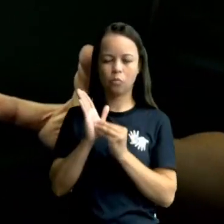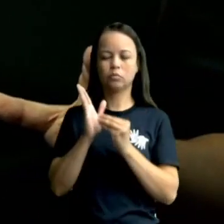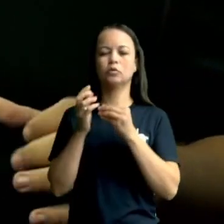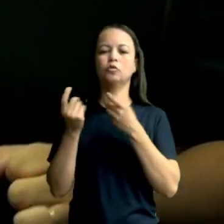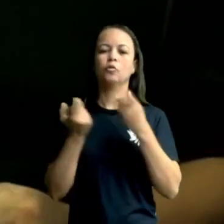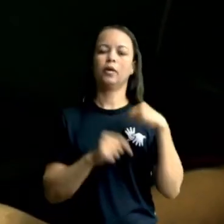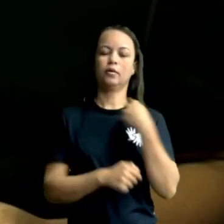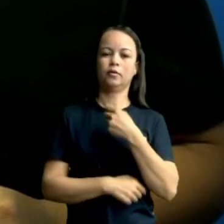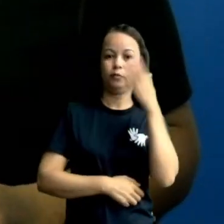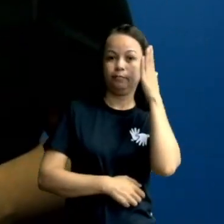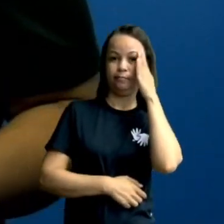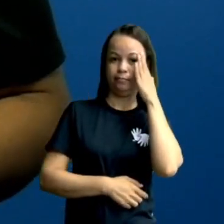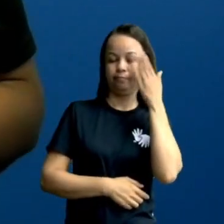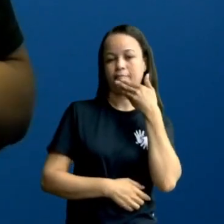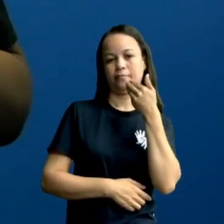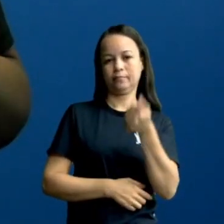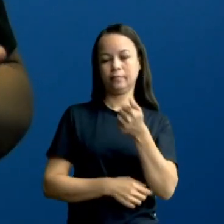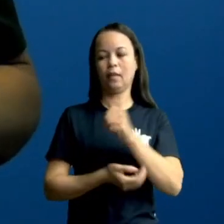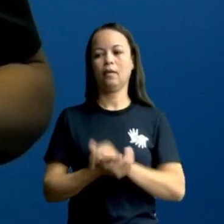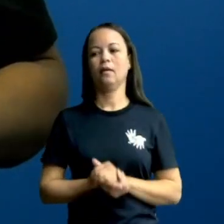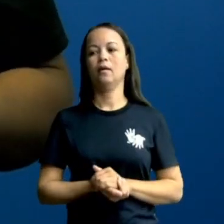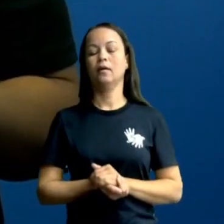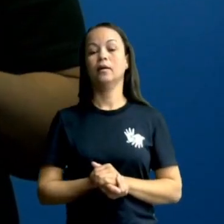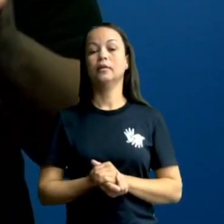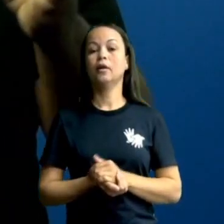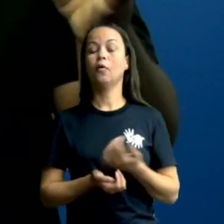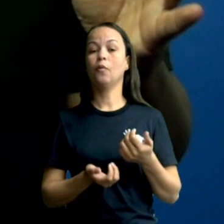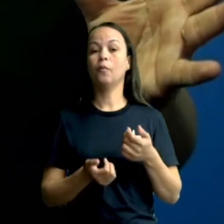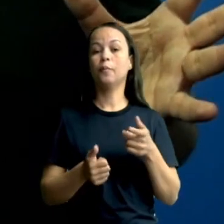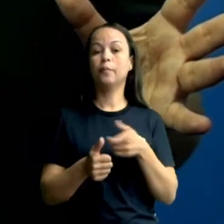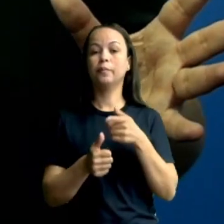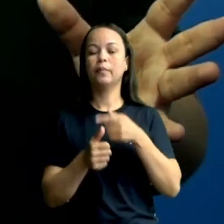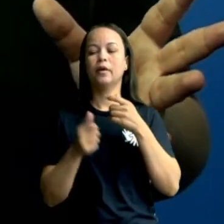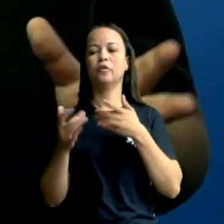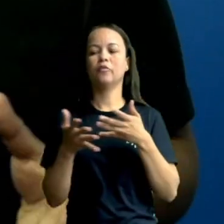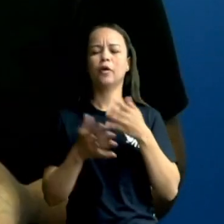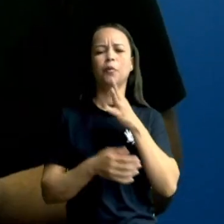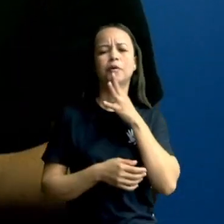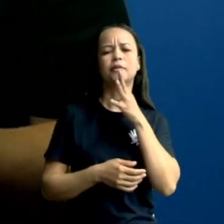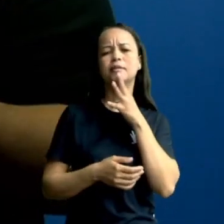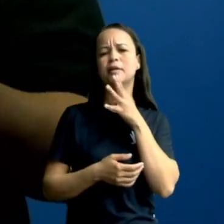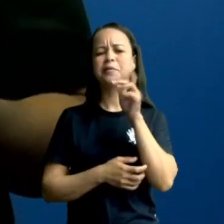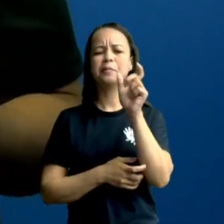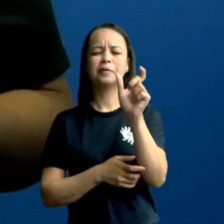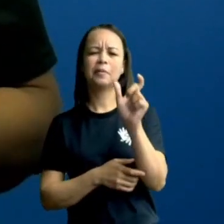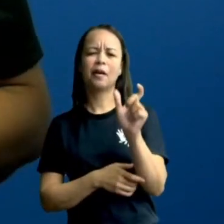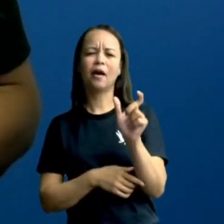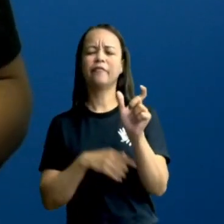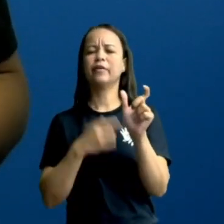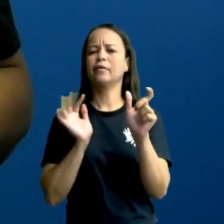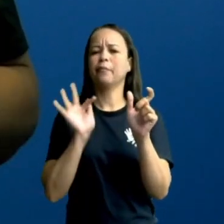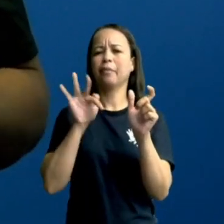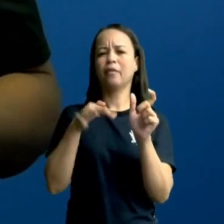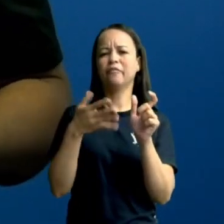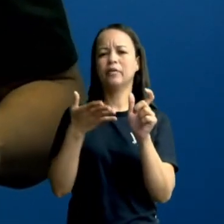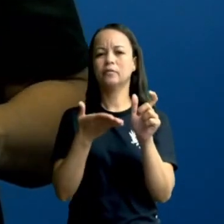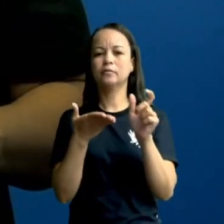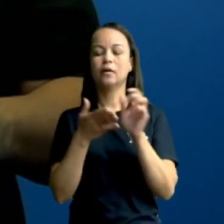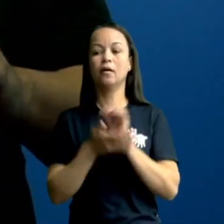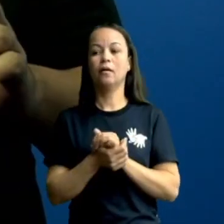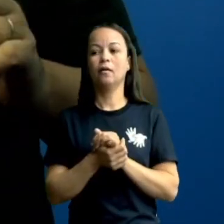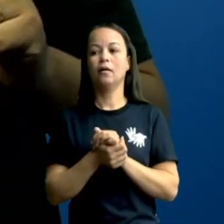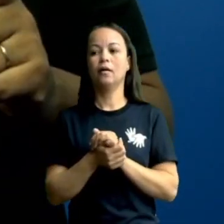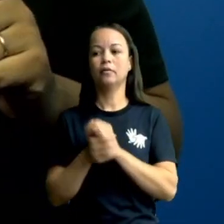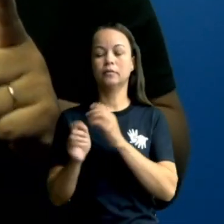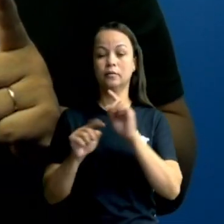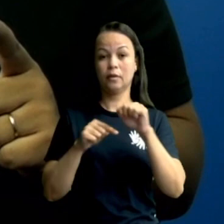gente compreender melhor. Primeiramente, a gente vai conhecer sobre as palavras, né? Ter uma definição. Depois,